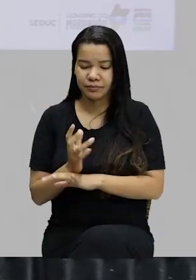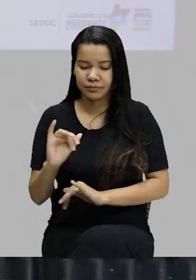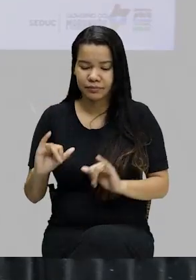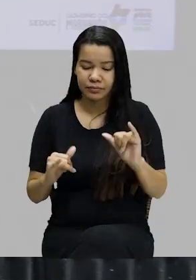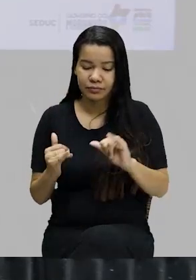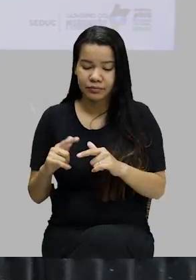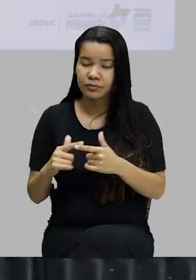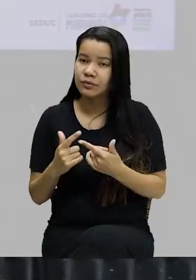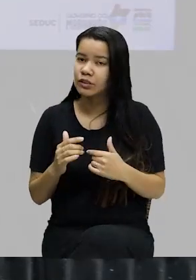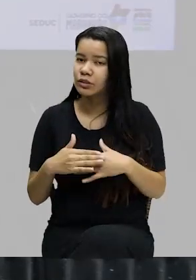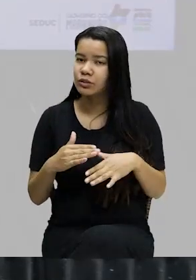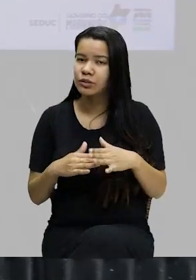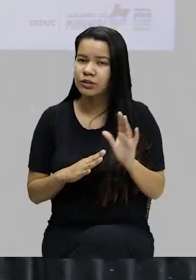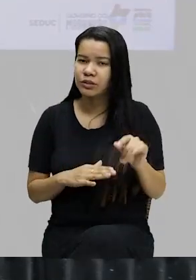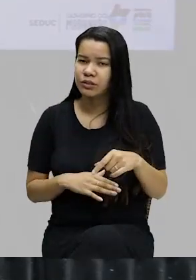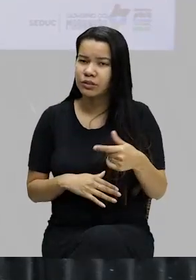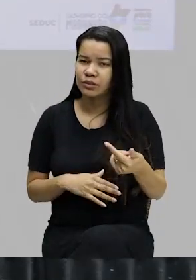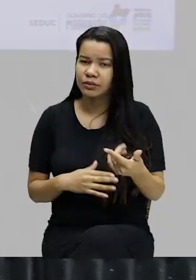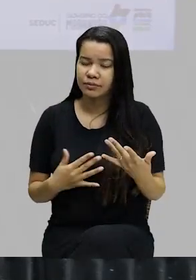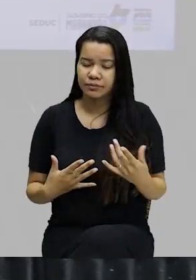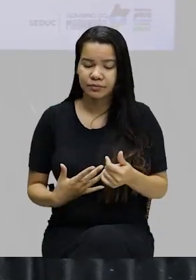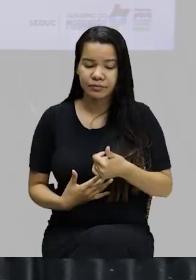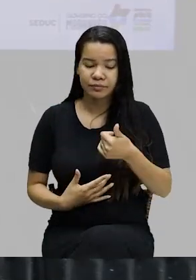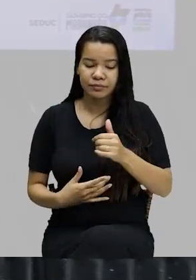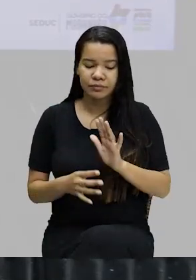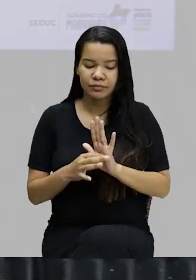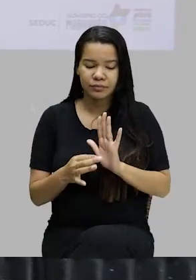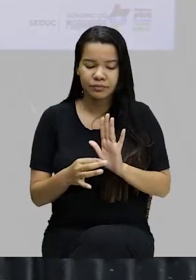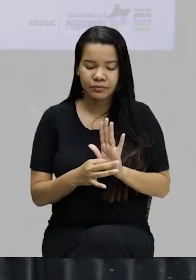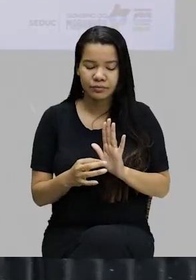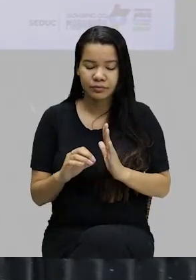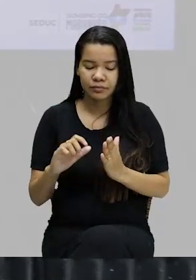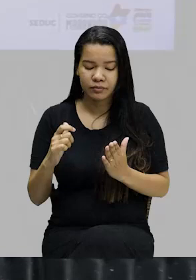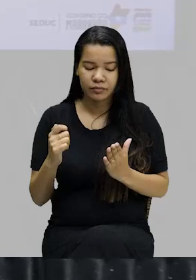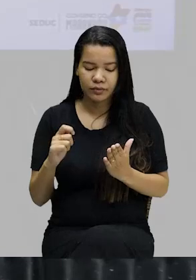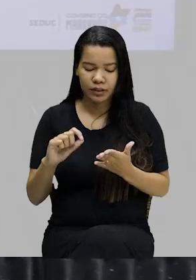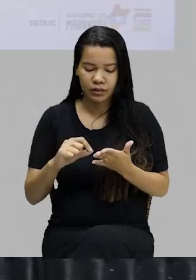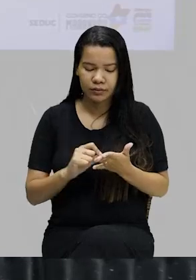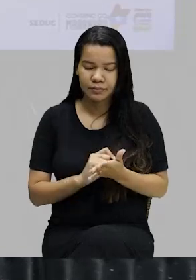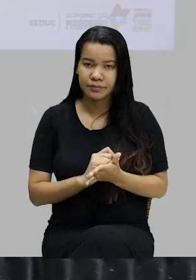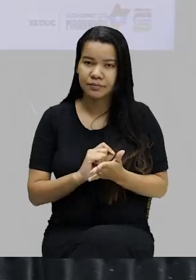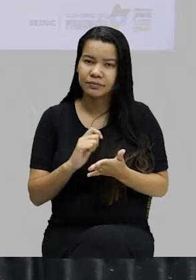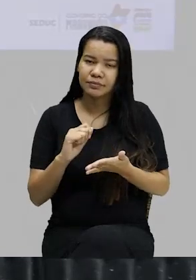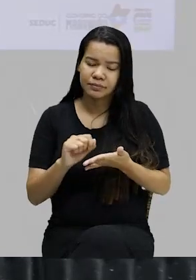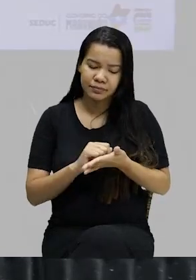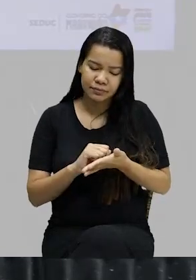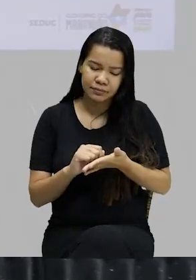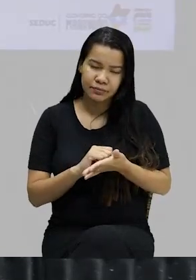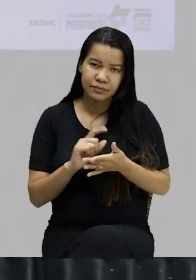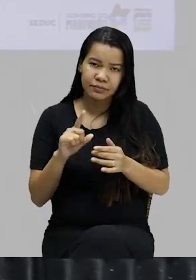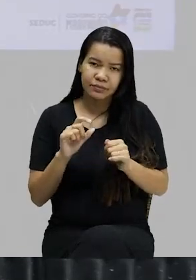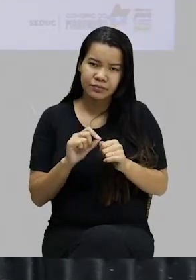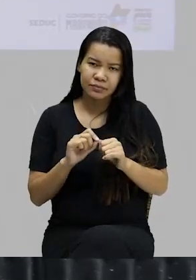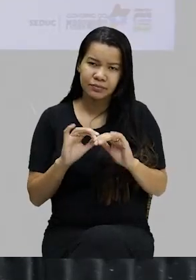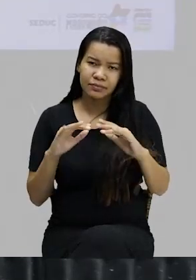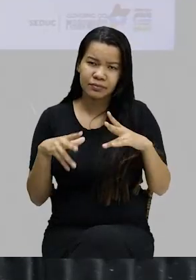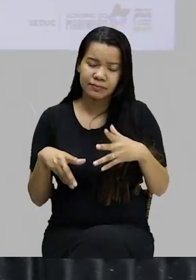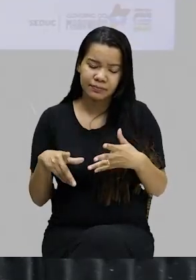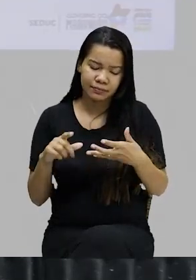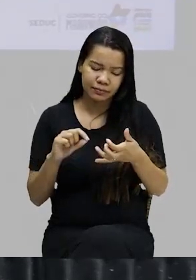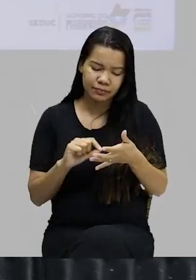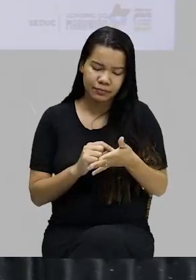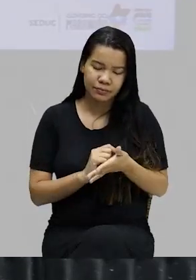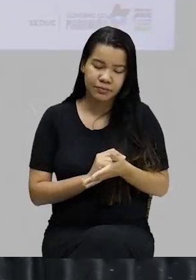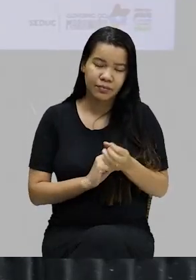ok? Turminha, como primeira dica, caderno, lápis, caneta, borracha, para você fazer suas devidas